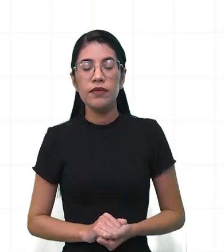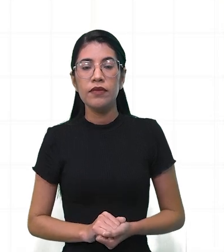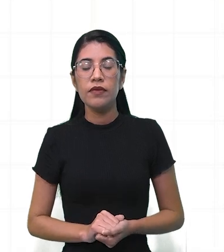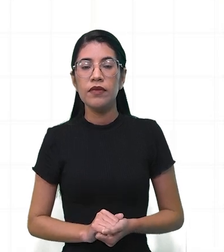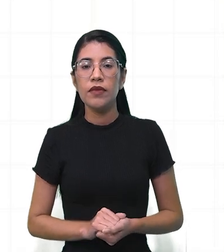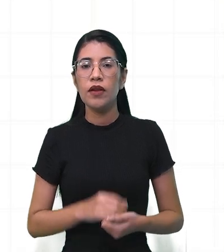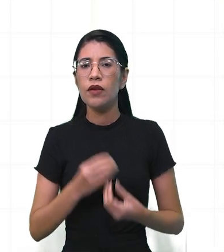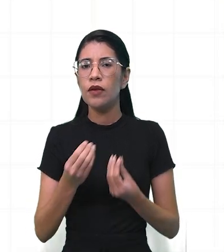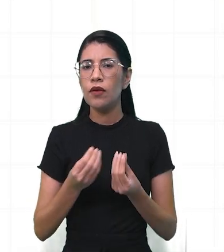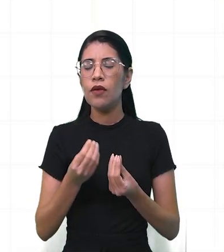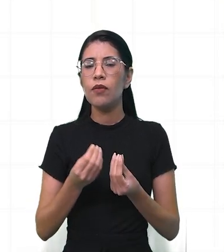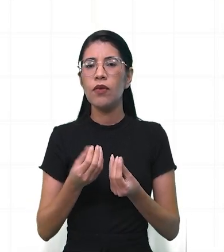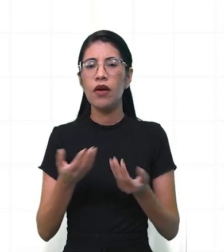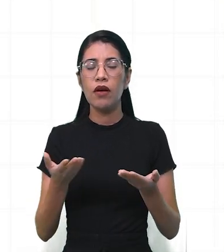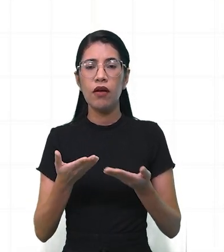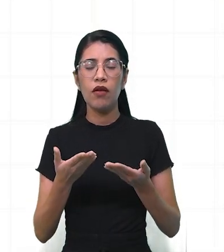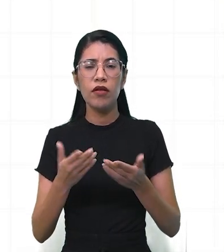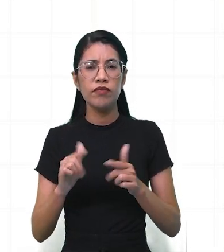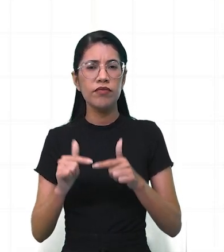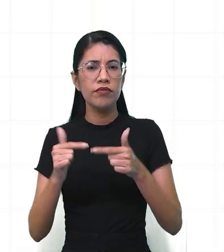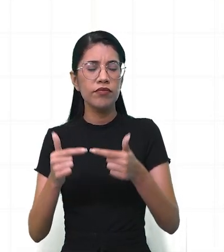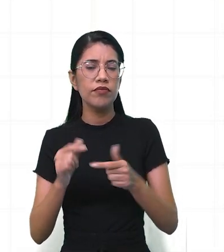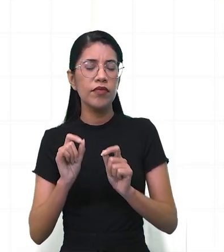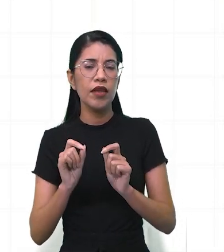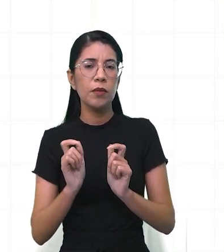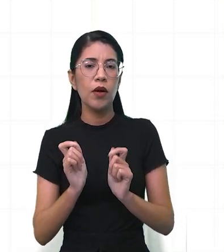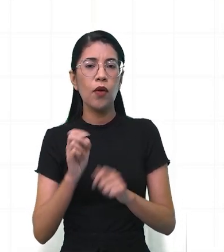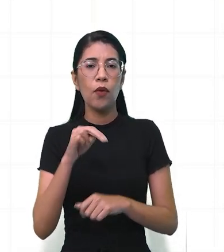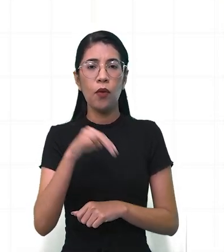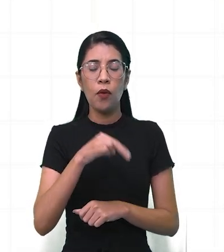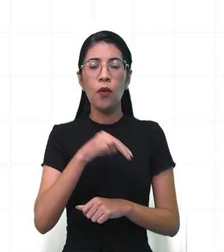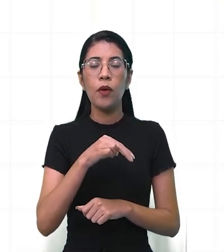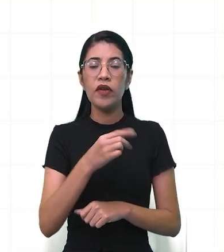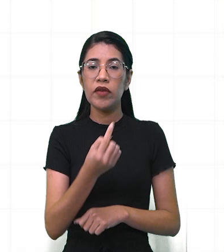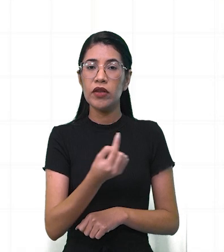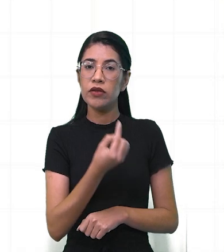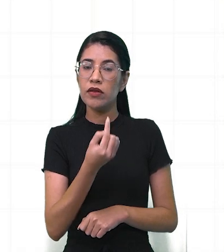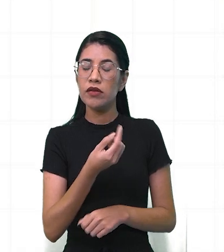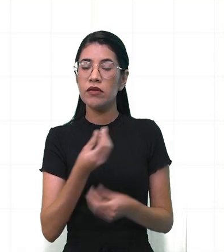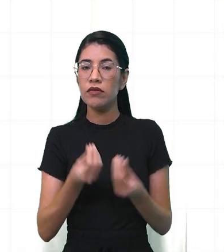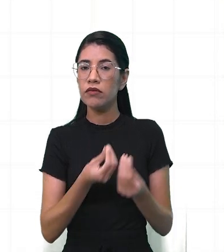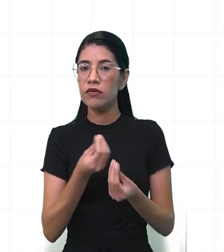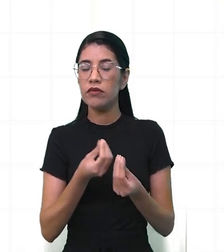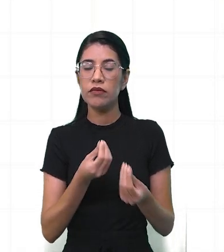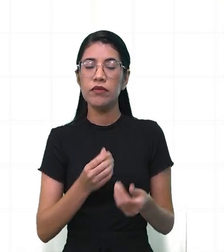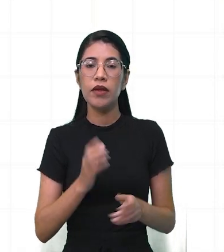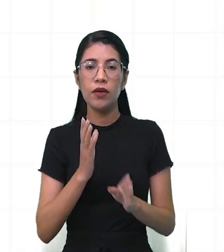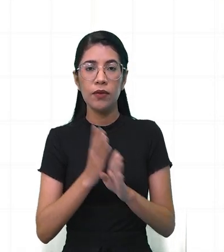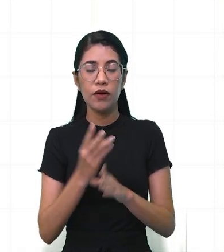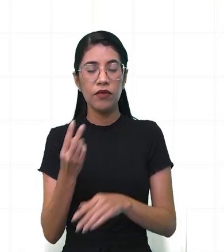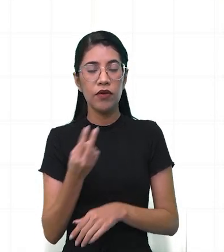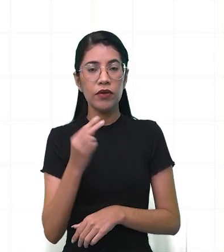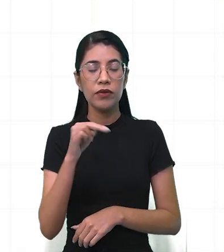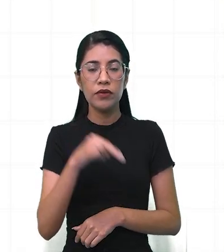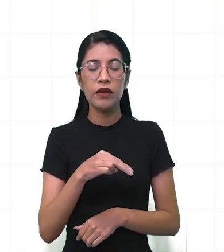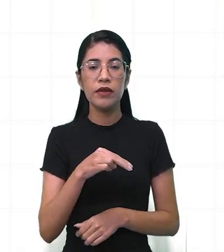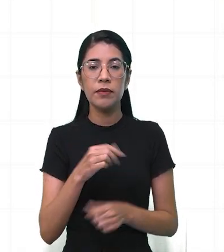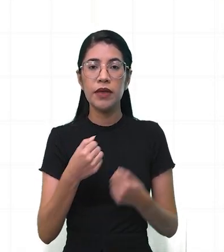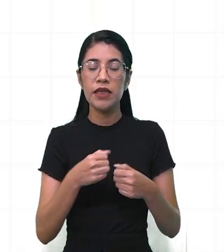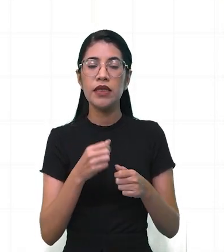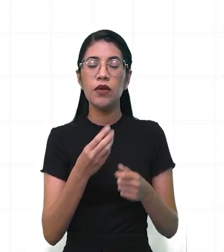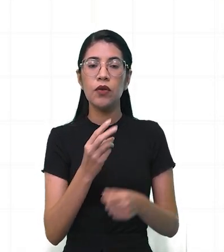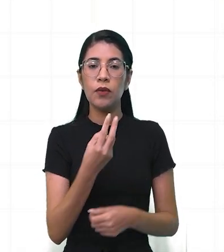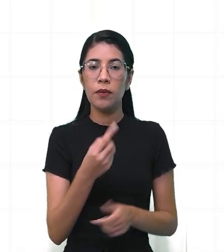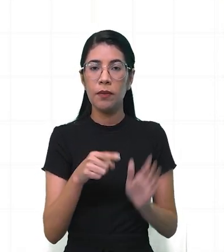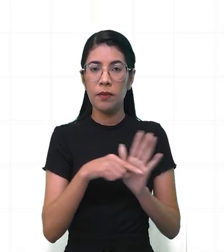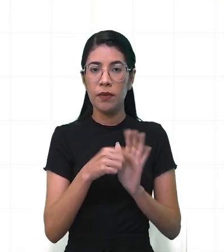O que fazemos ainda para que o n fique totalmente isolado? Para que eu saiba qual é o valor do n? Tem que tirar esse menos